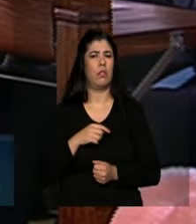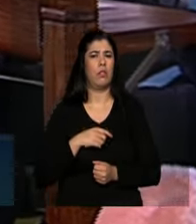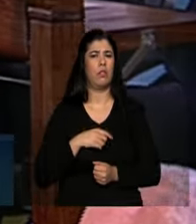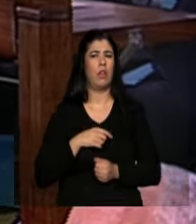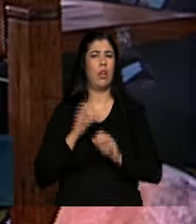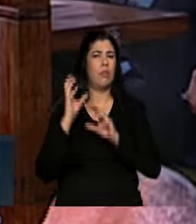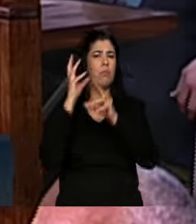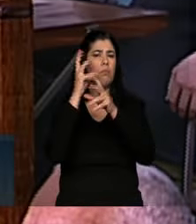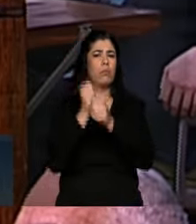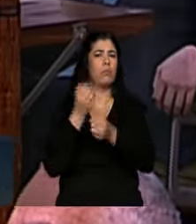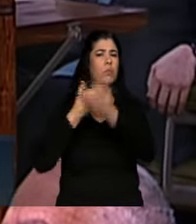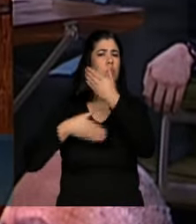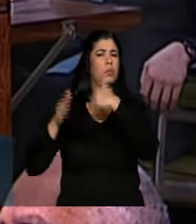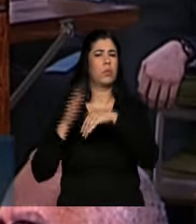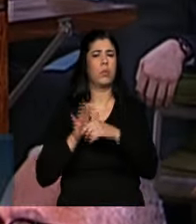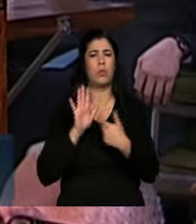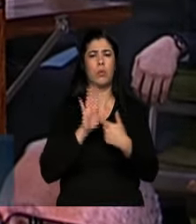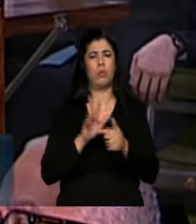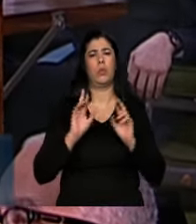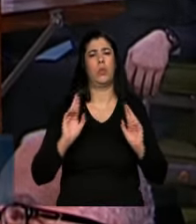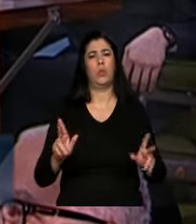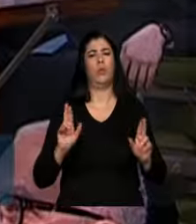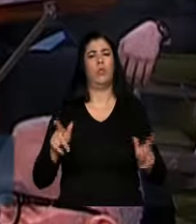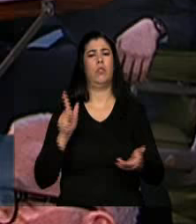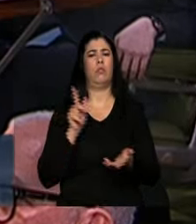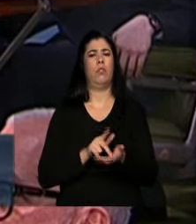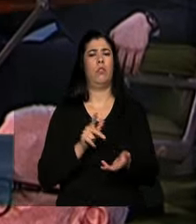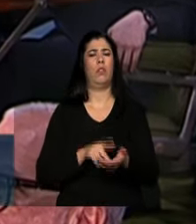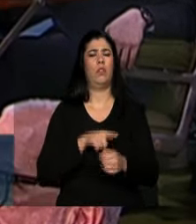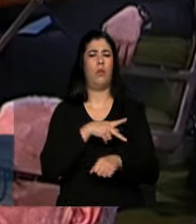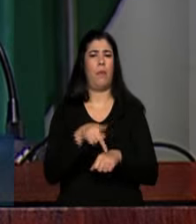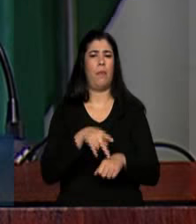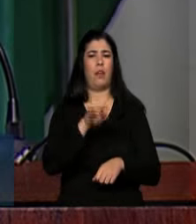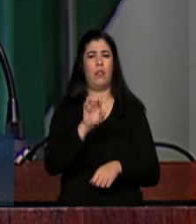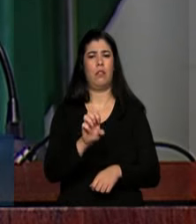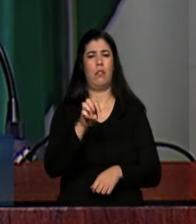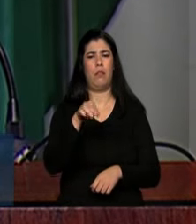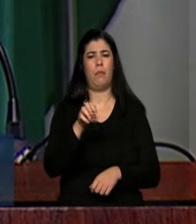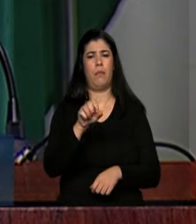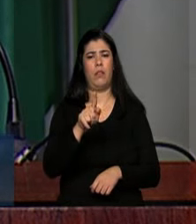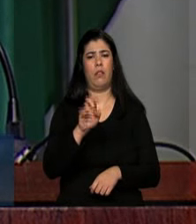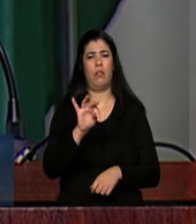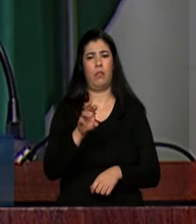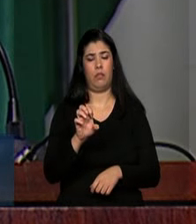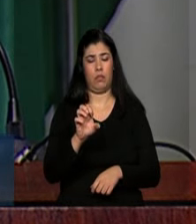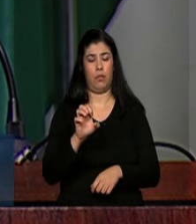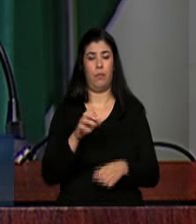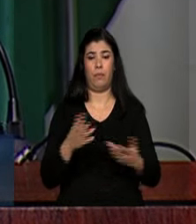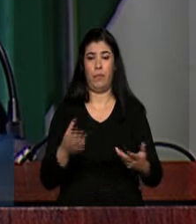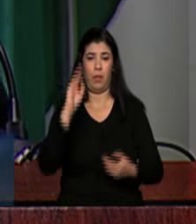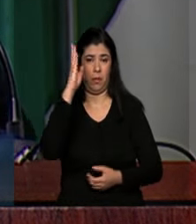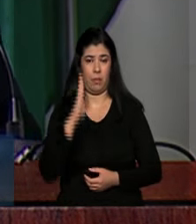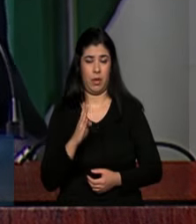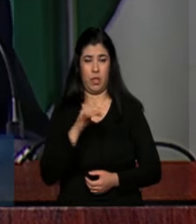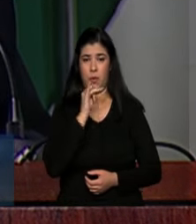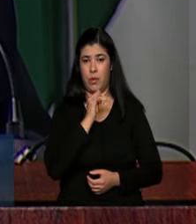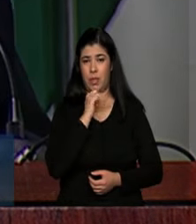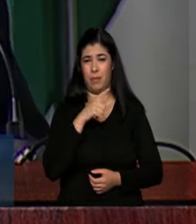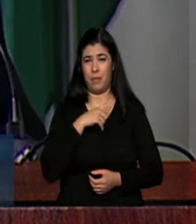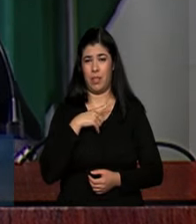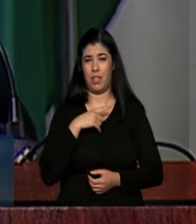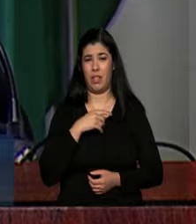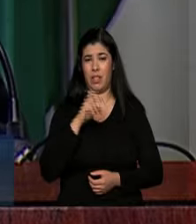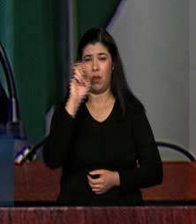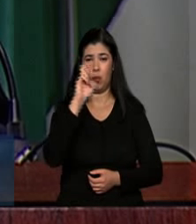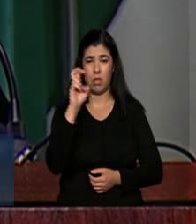não reflete adequadamente o peso dos países emergentes. O Brasil, por exemplo, tem a quinta maior população,